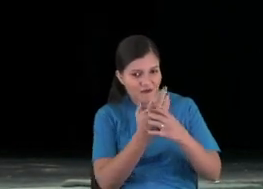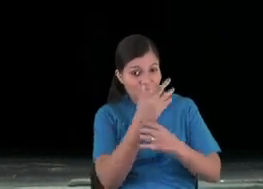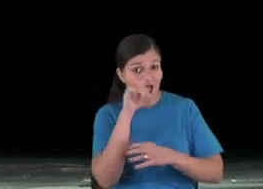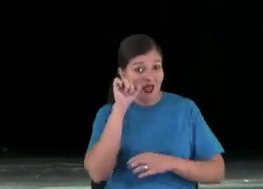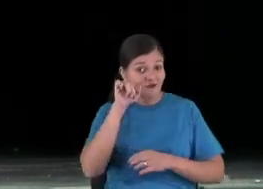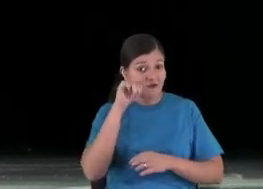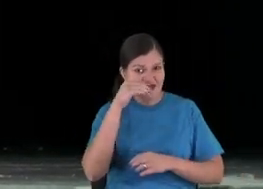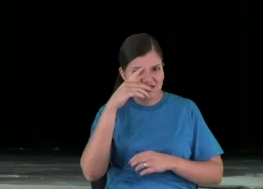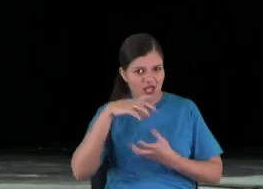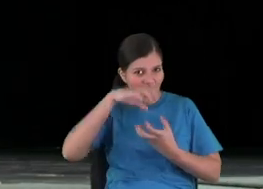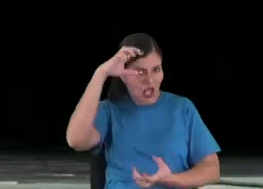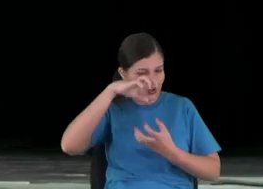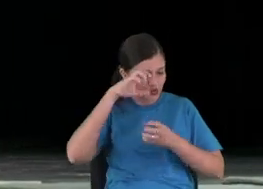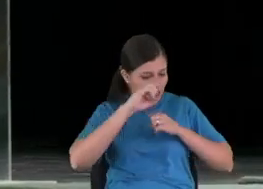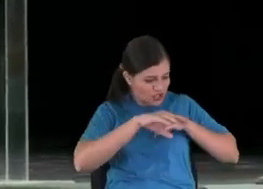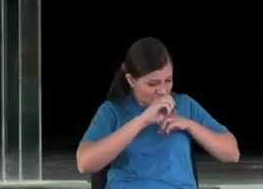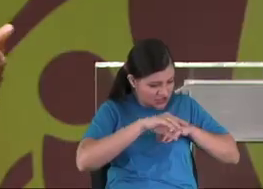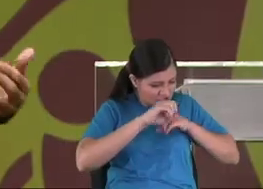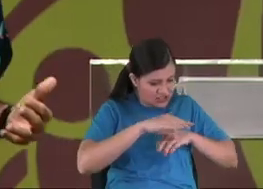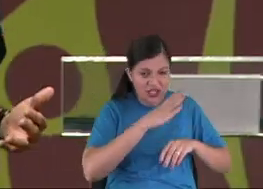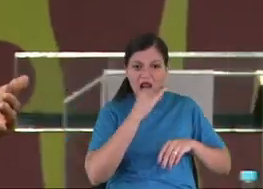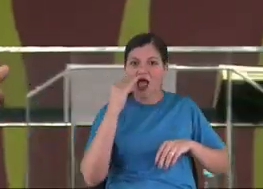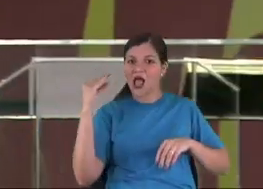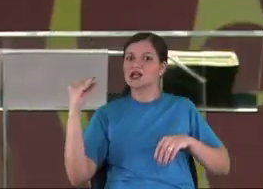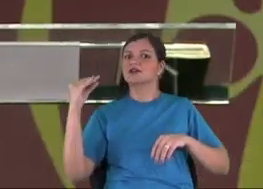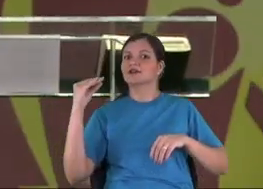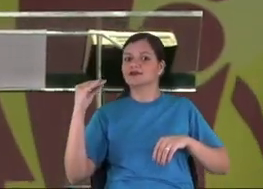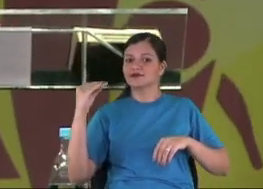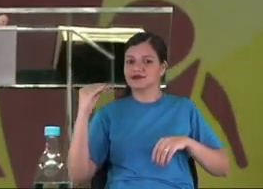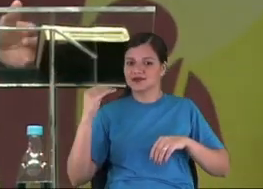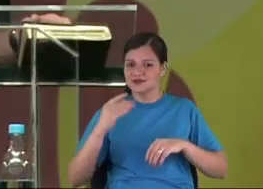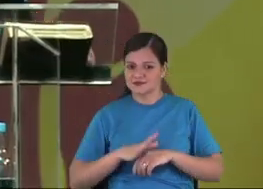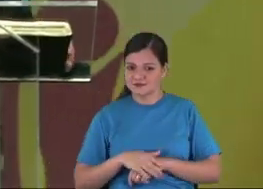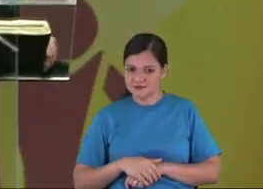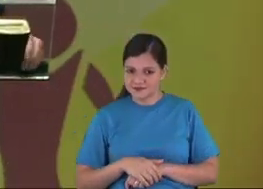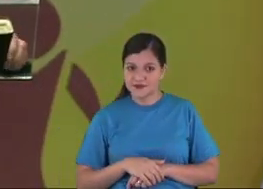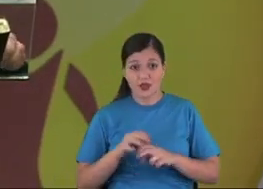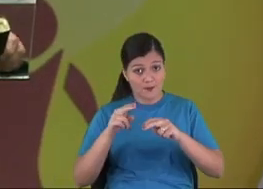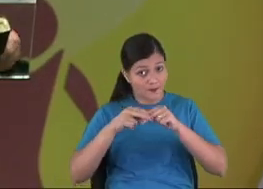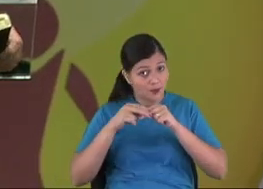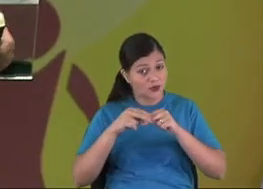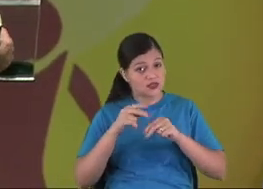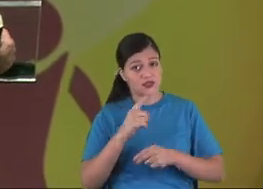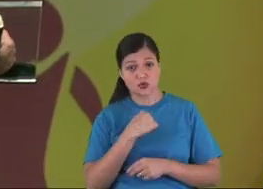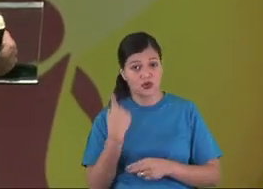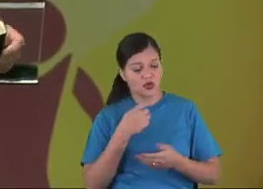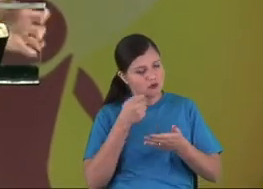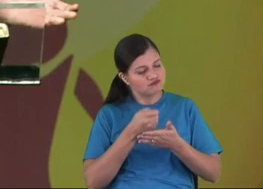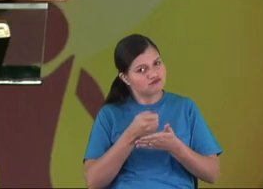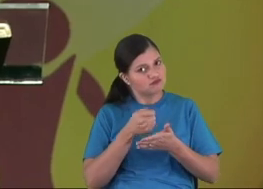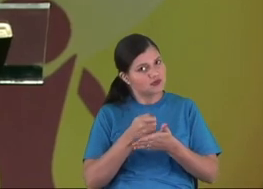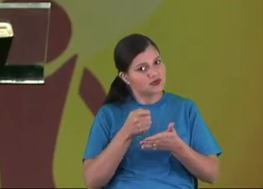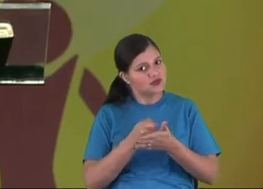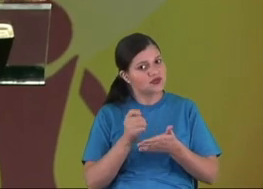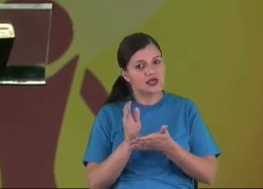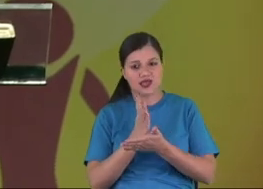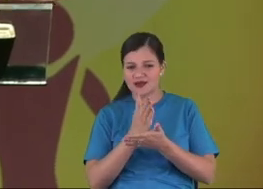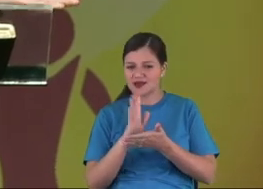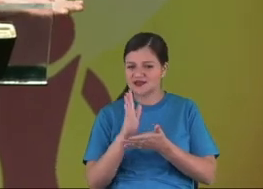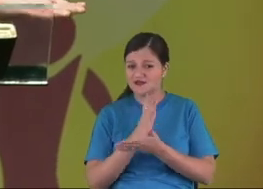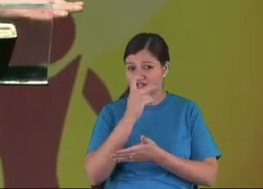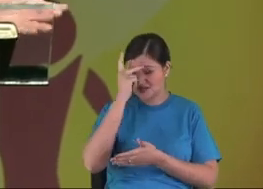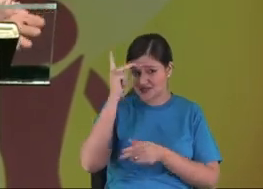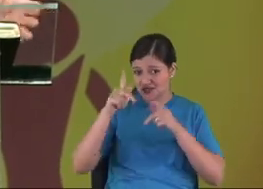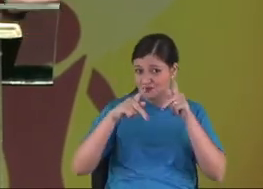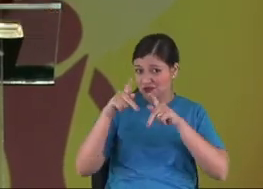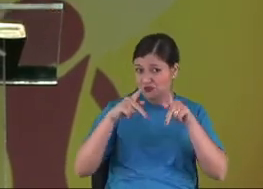treina elas a serem crianças irreverentes. Então, por isso que a gente cobra isso. E de vez em quando, alguém não gosta, a